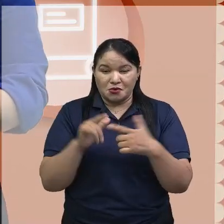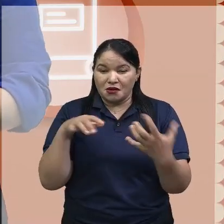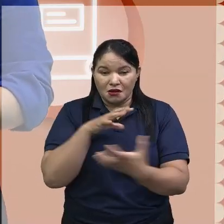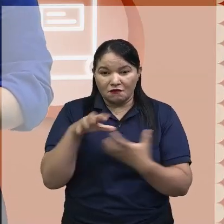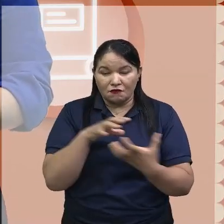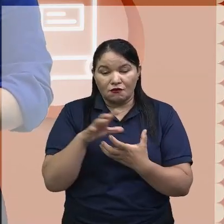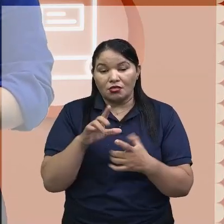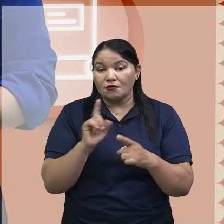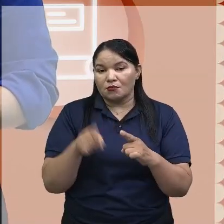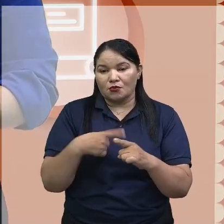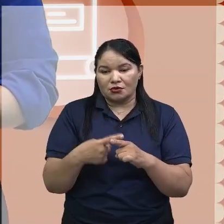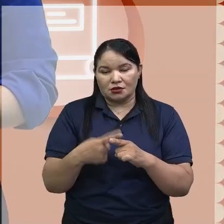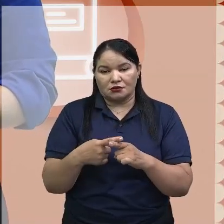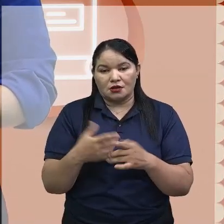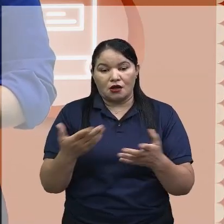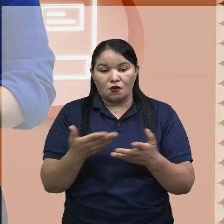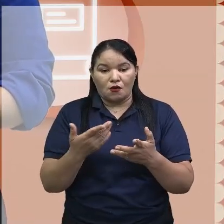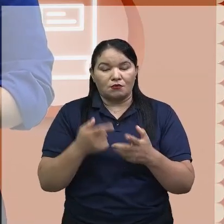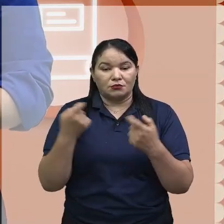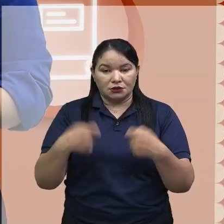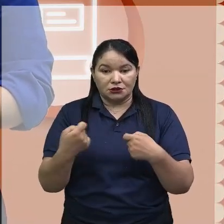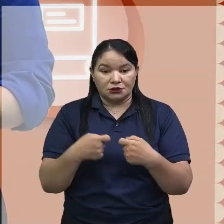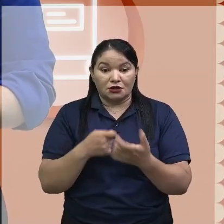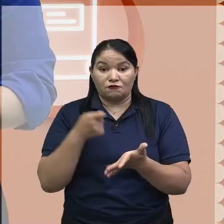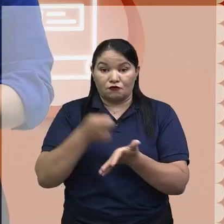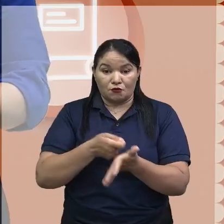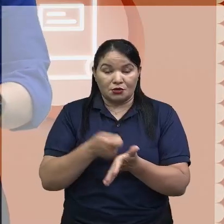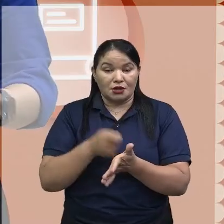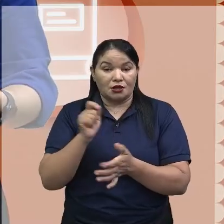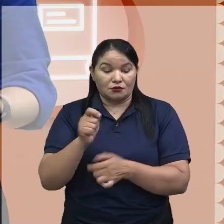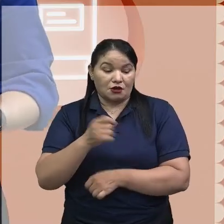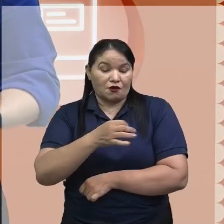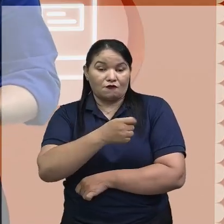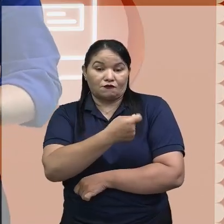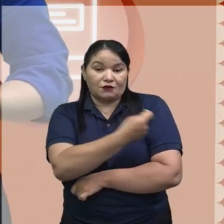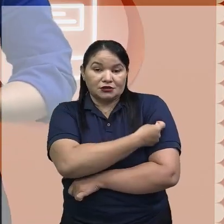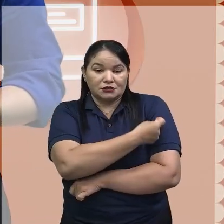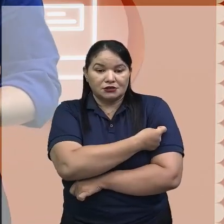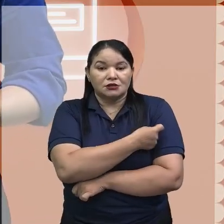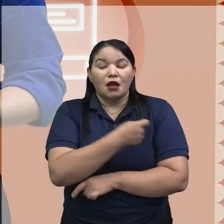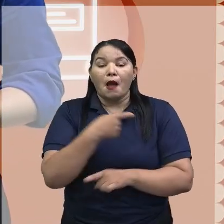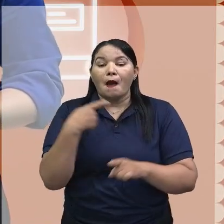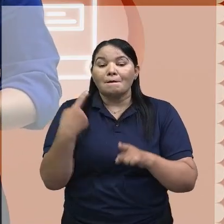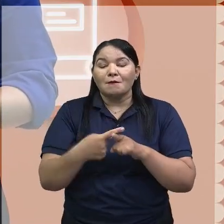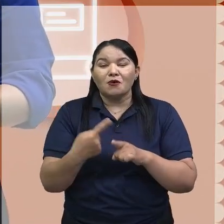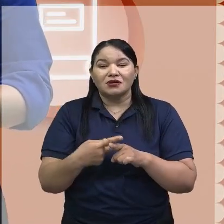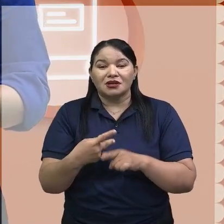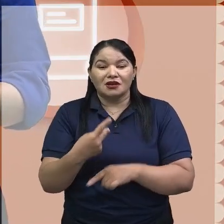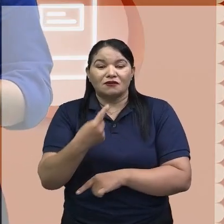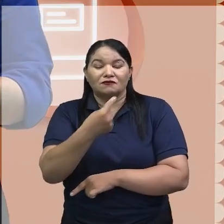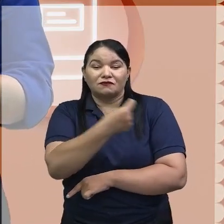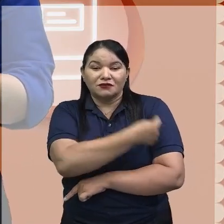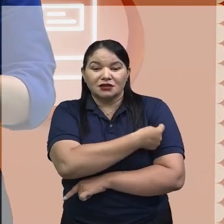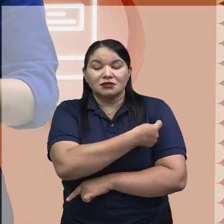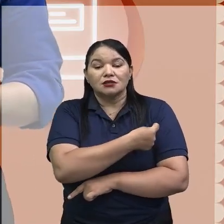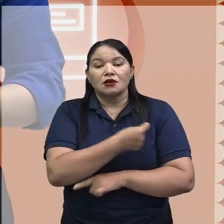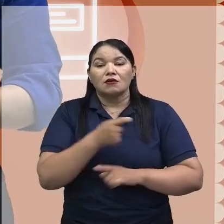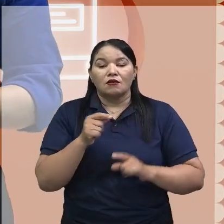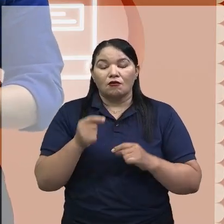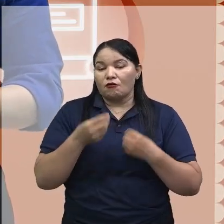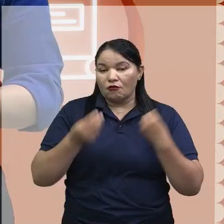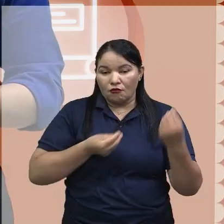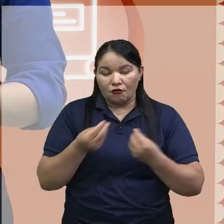a obrigatoriedade da vacina antivaríola. Porque a aplicação da vacina, ela foi feita de